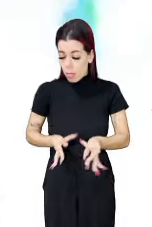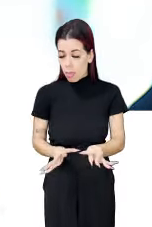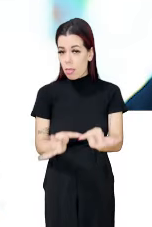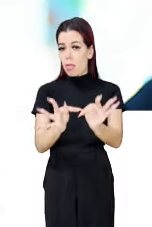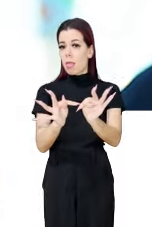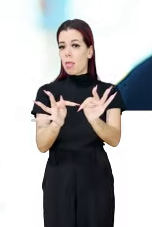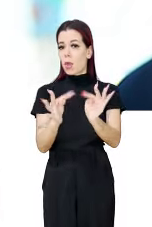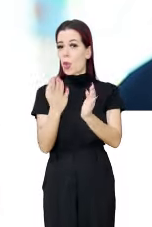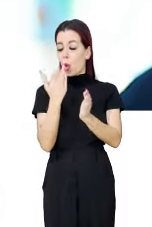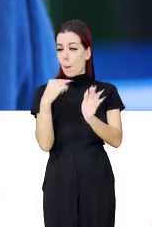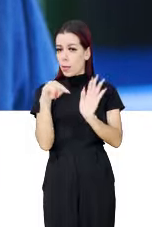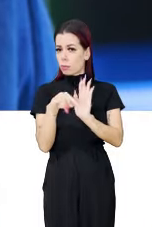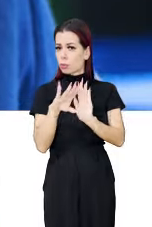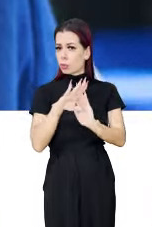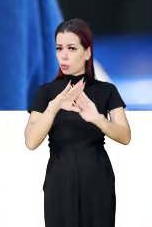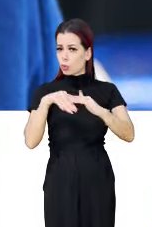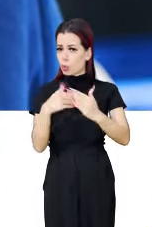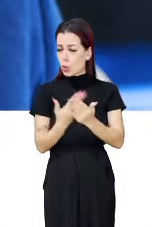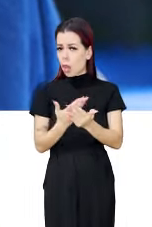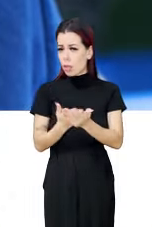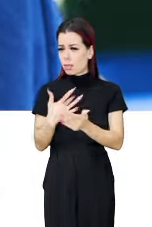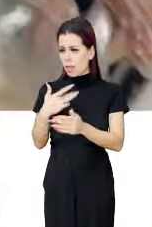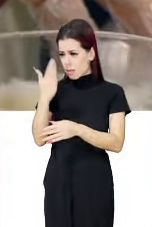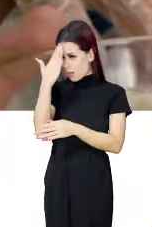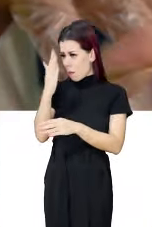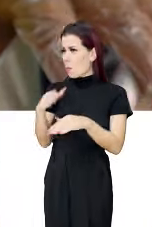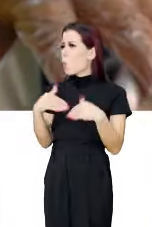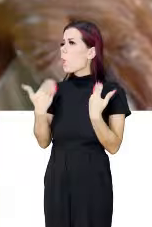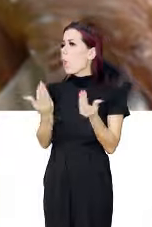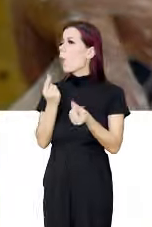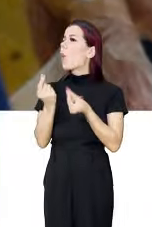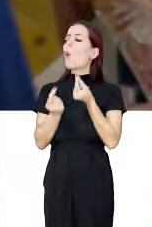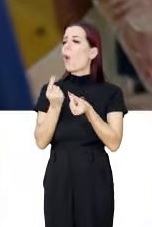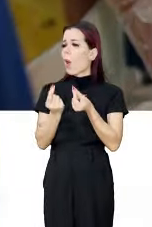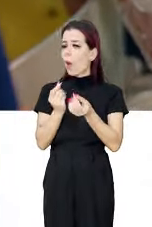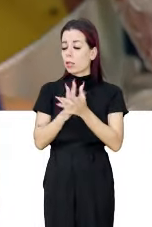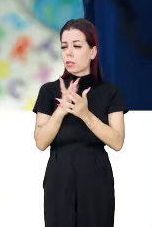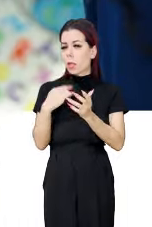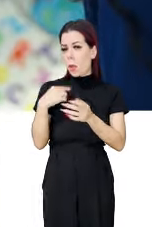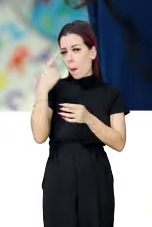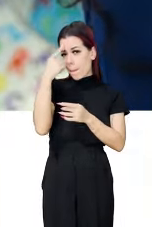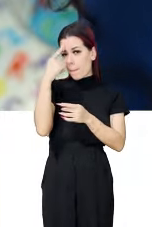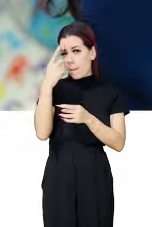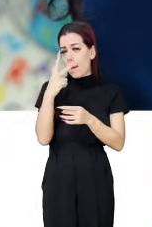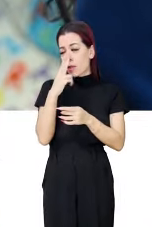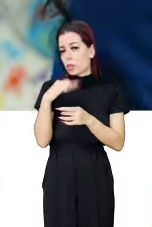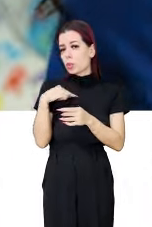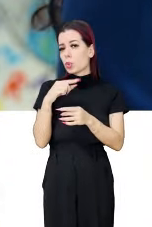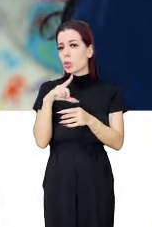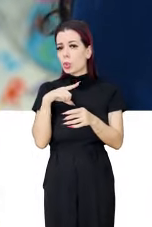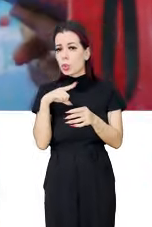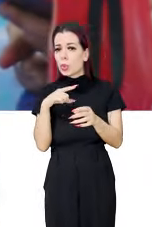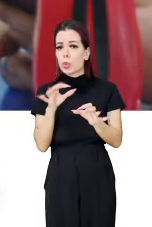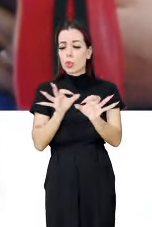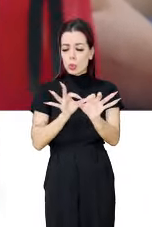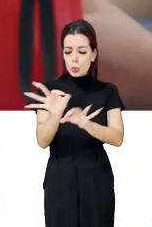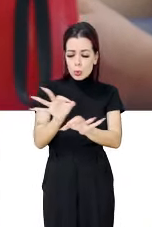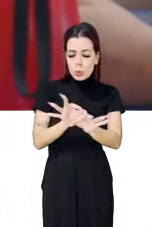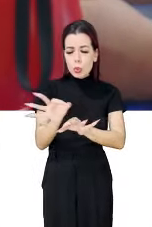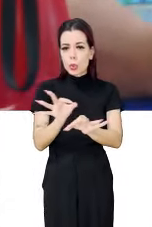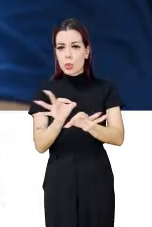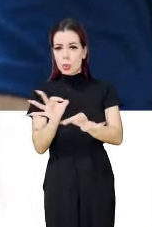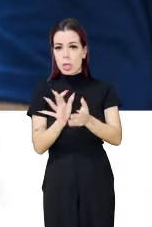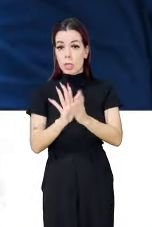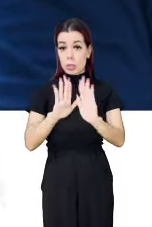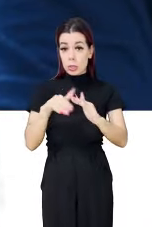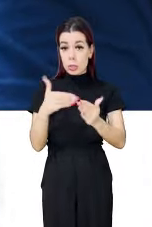galerino? Tecnologia? Então não sei o que é exatamente. Eu imagino que seja com a parte de nutrição, com tudo é preparado. Pelo fato